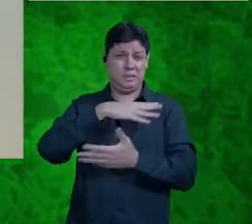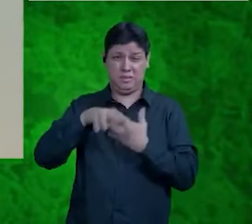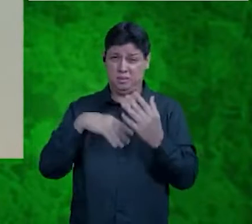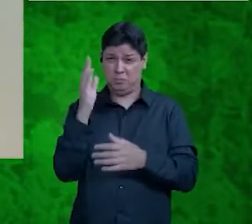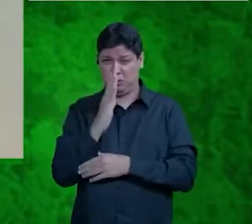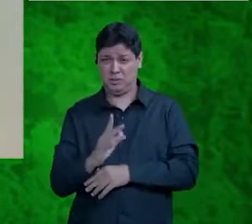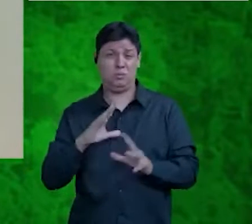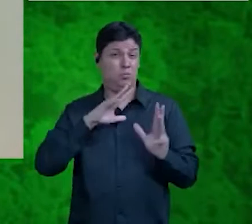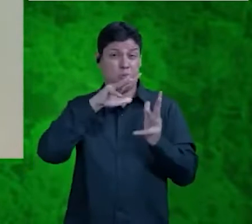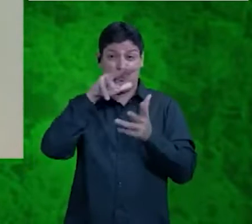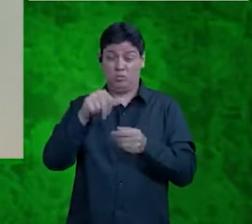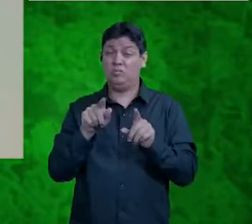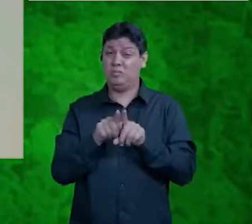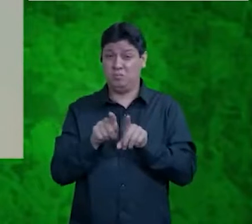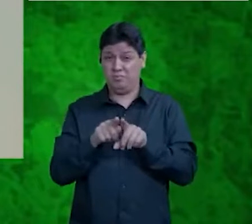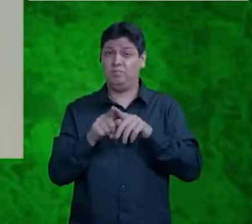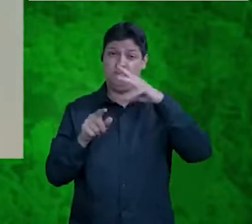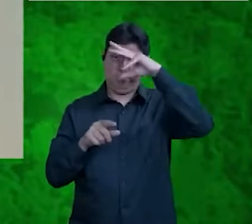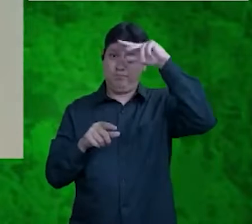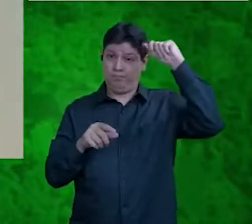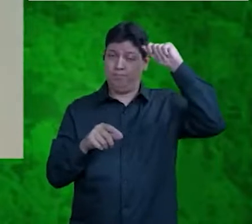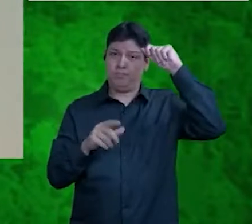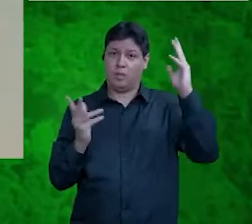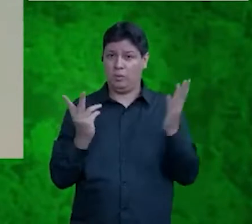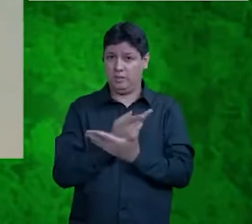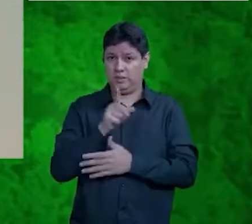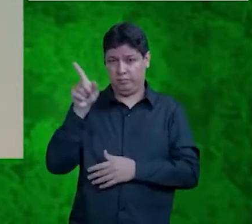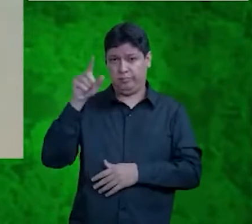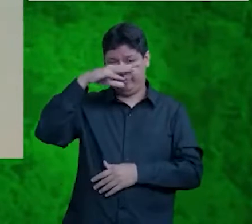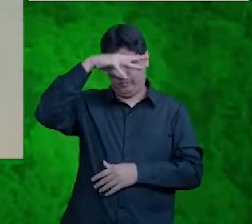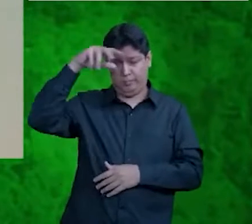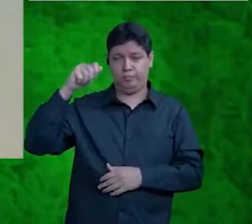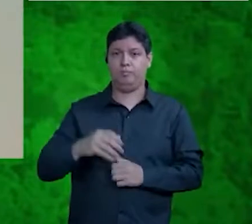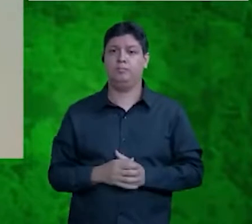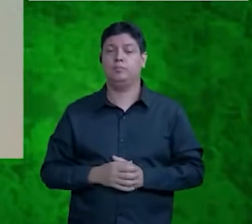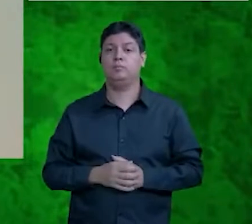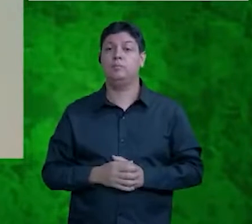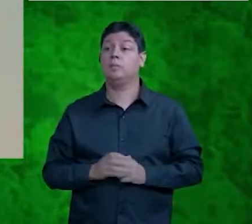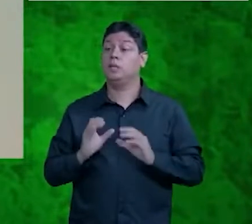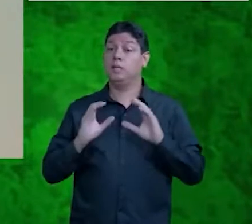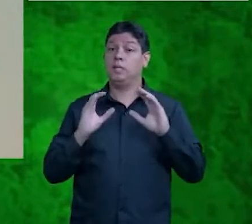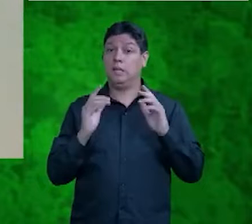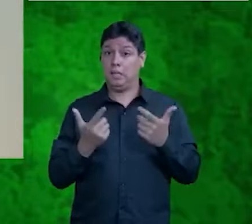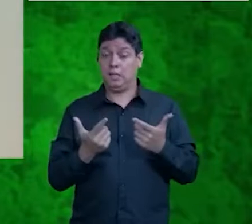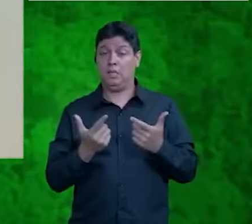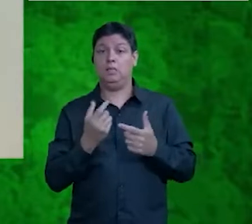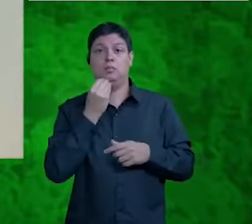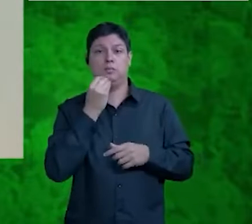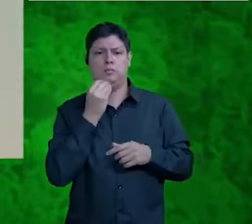de Manaus. É óbvio que investimento em ciência e tecnologia nos prova que isso dá